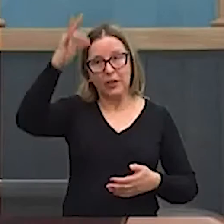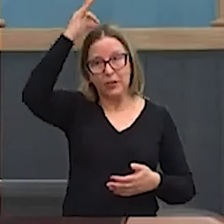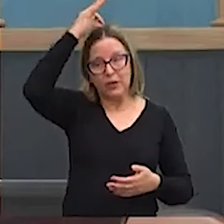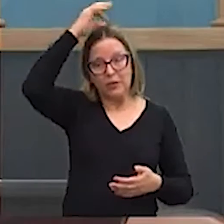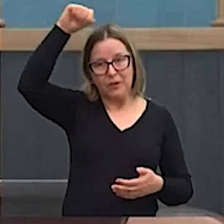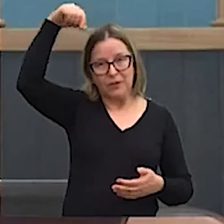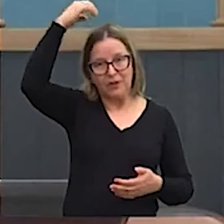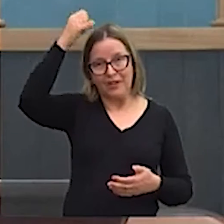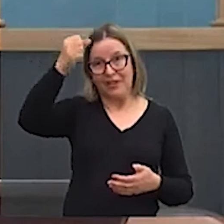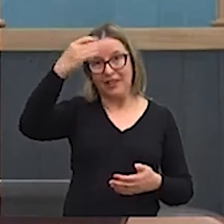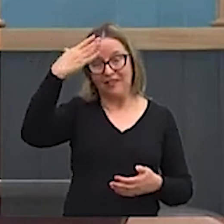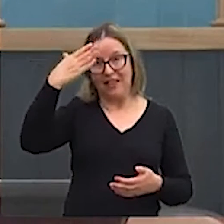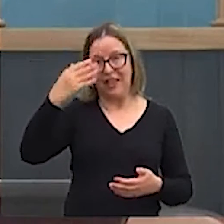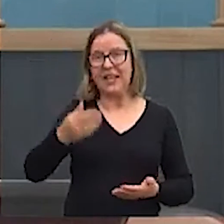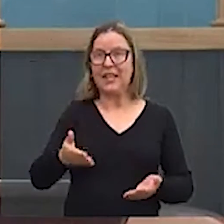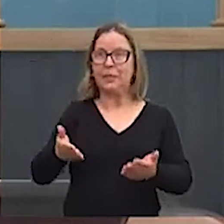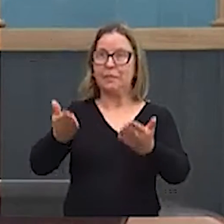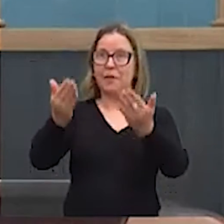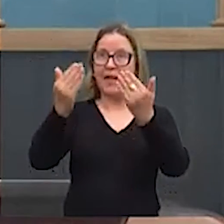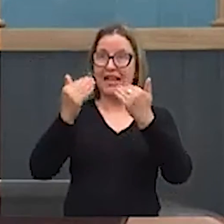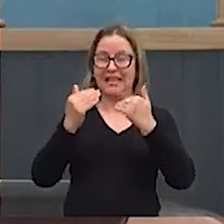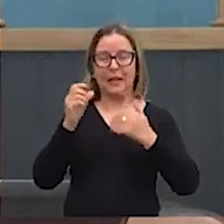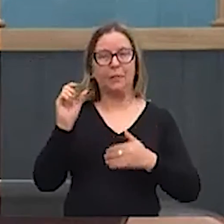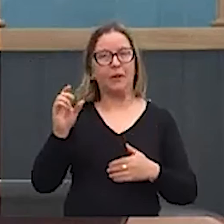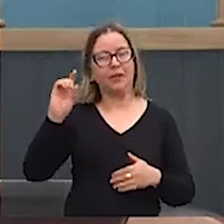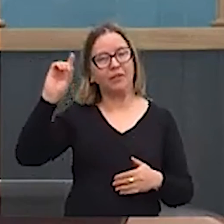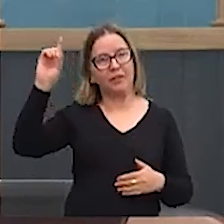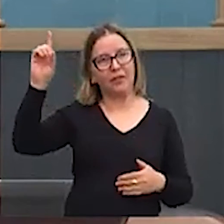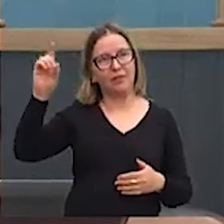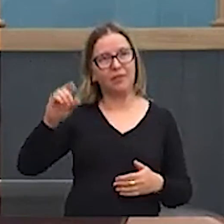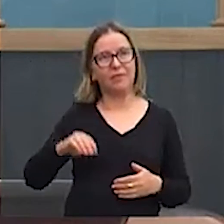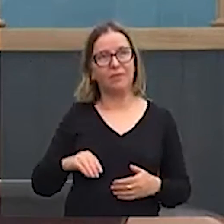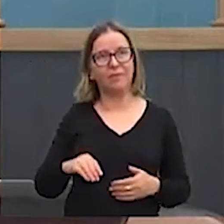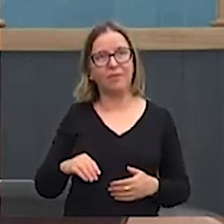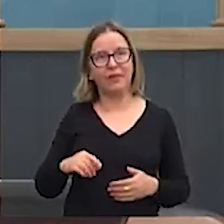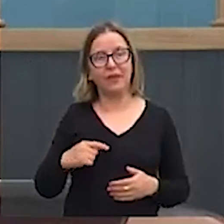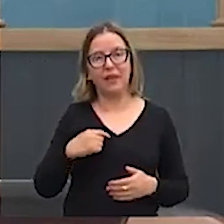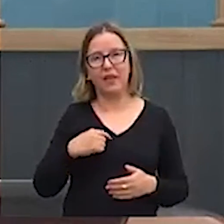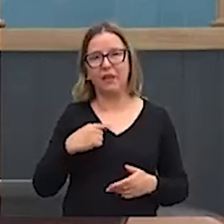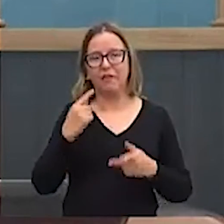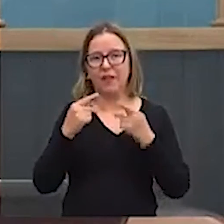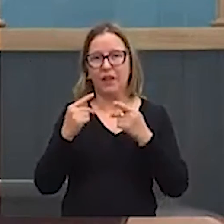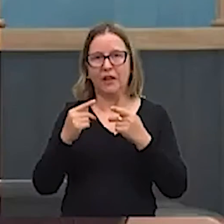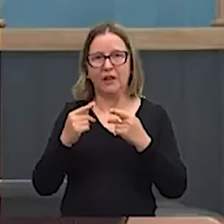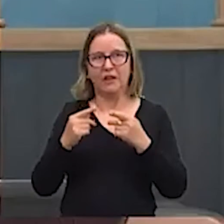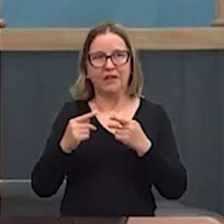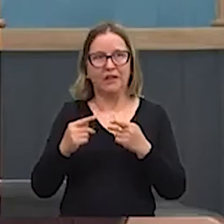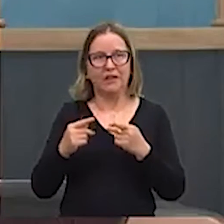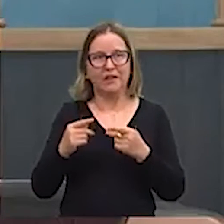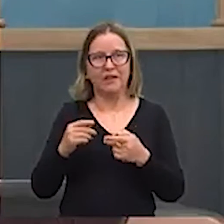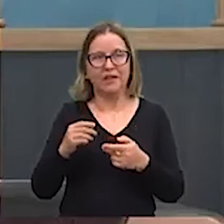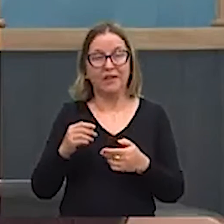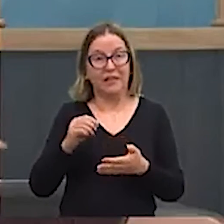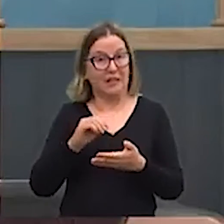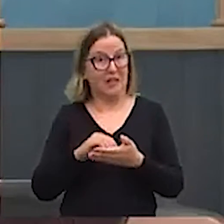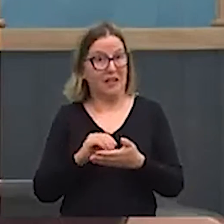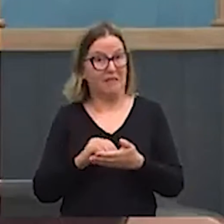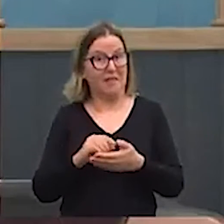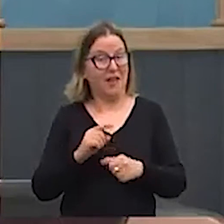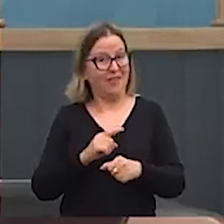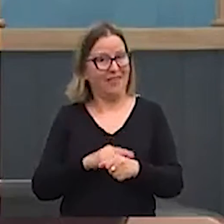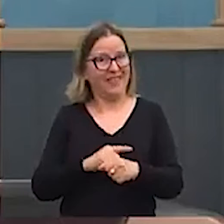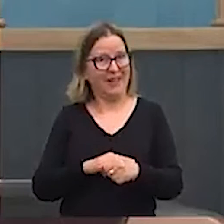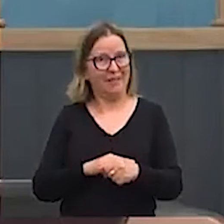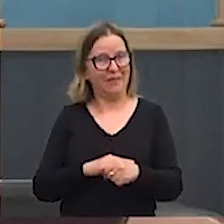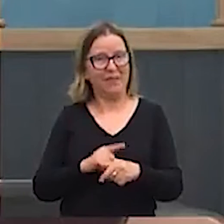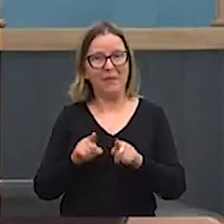recebem a palavra de Deus. Eu disse que não dava tempo, precisava mais um tempo, e eu vou voltar